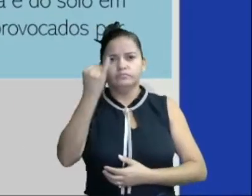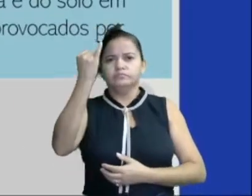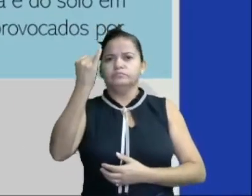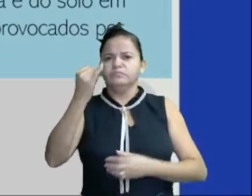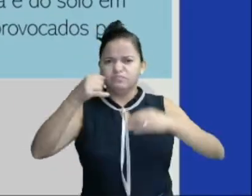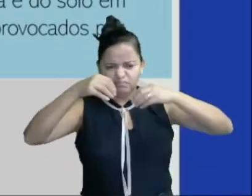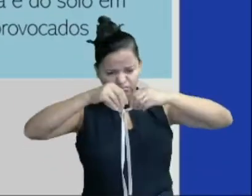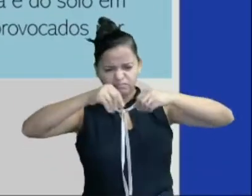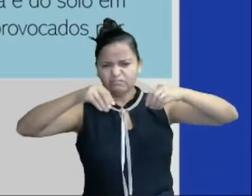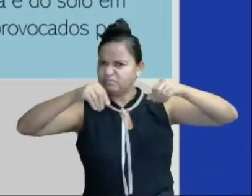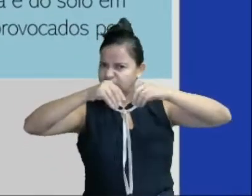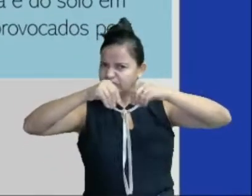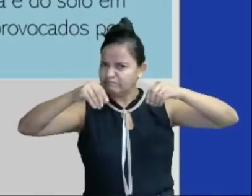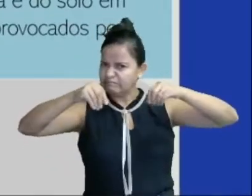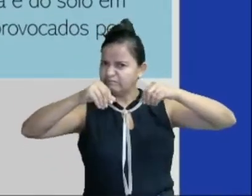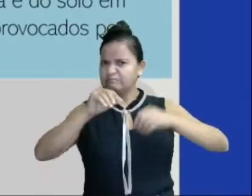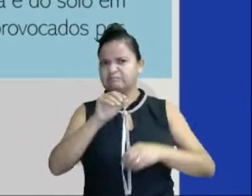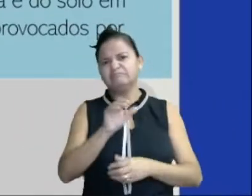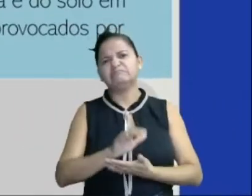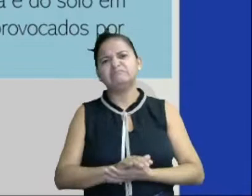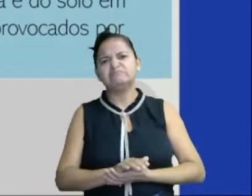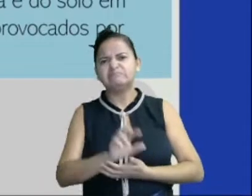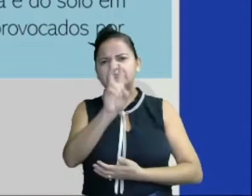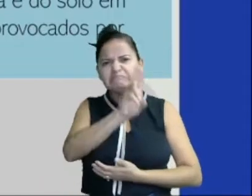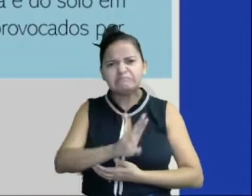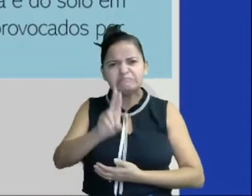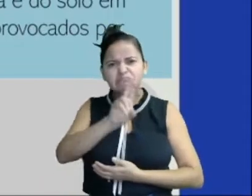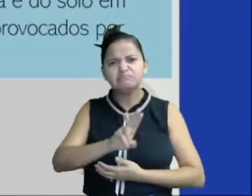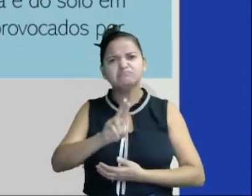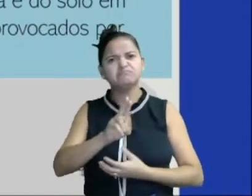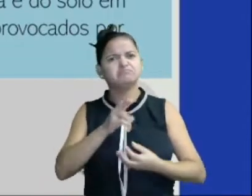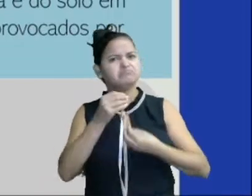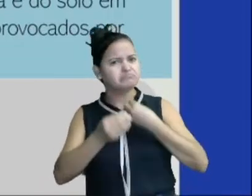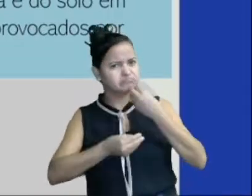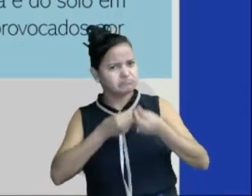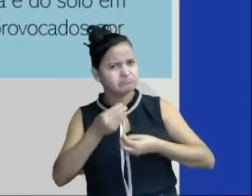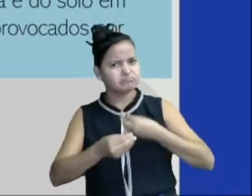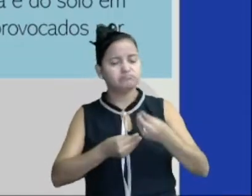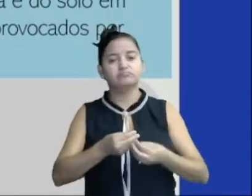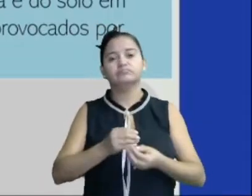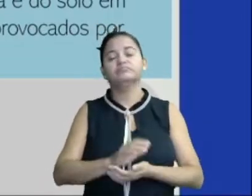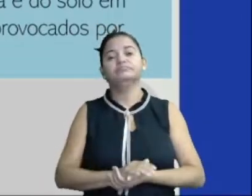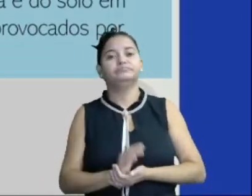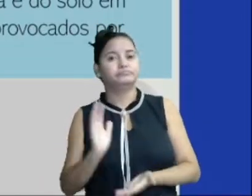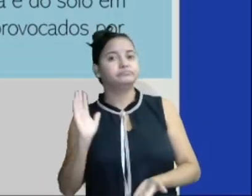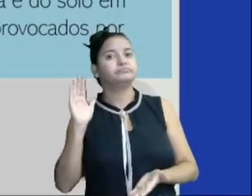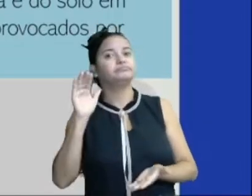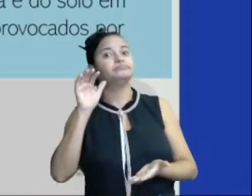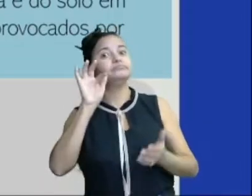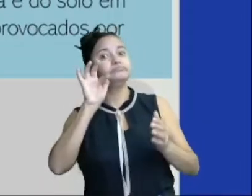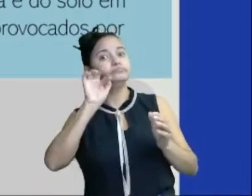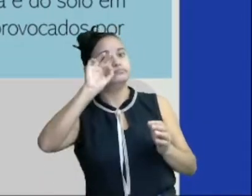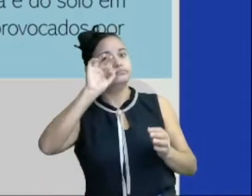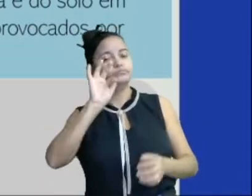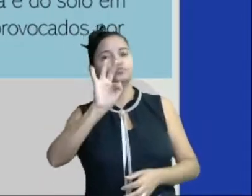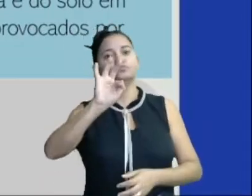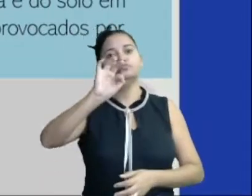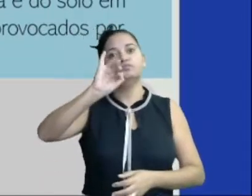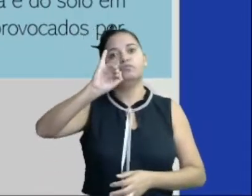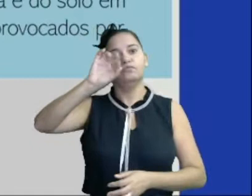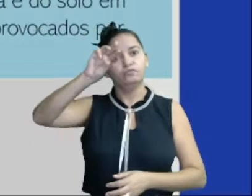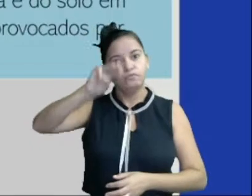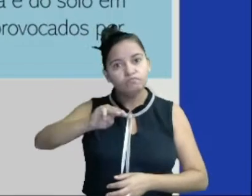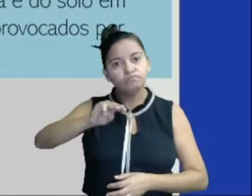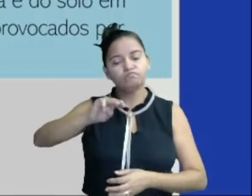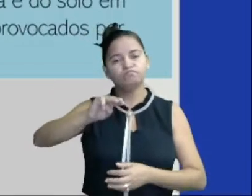do solo. E ao final da nossa aula, nós iremos ser capazes de identificar as características da Terra, certo? Com o